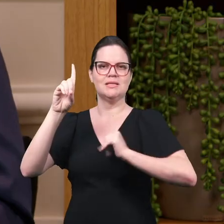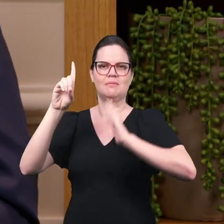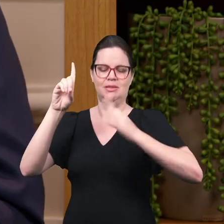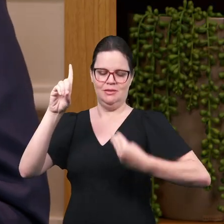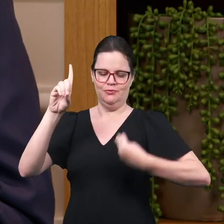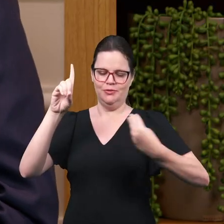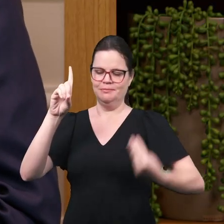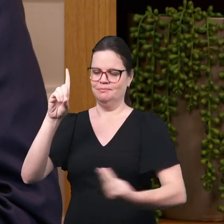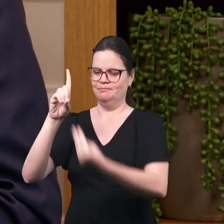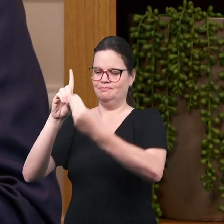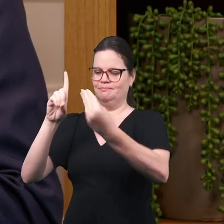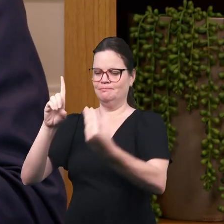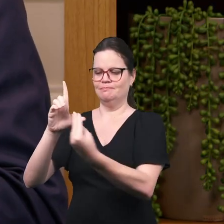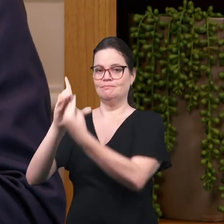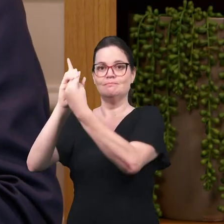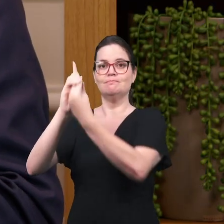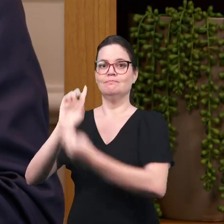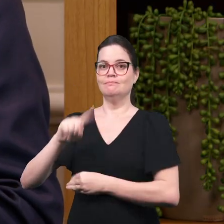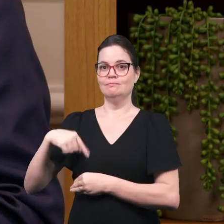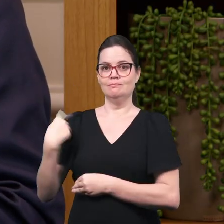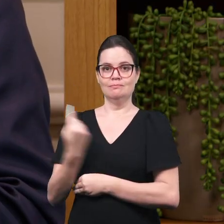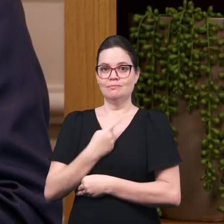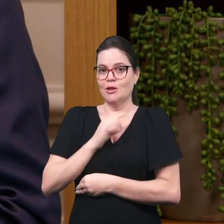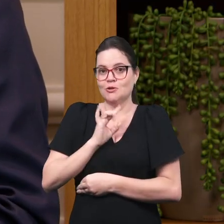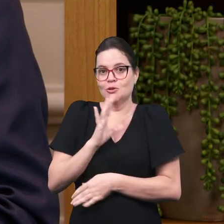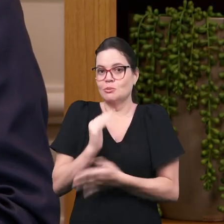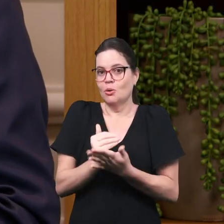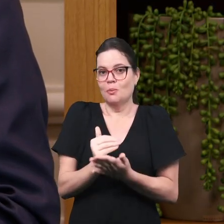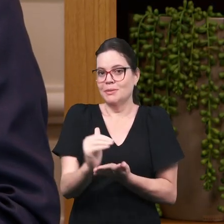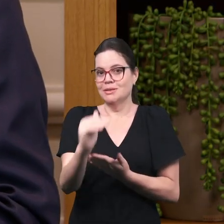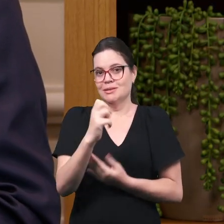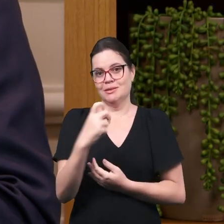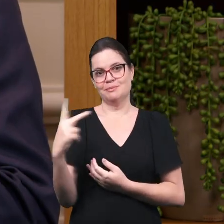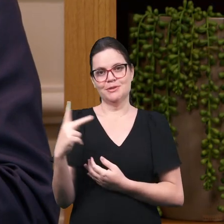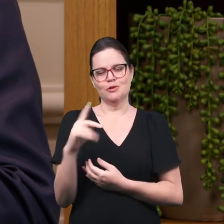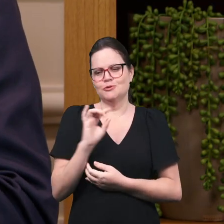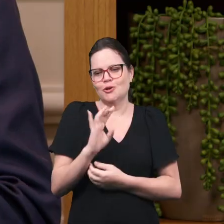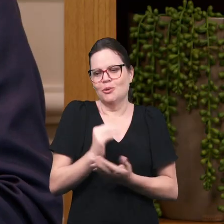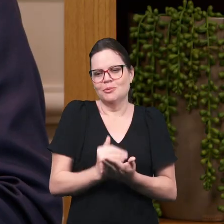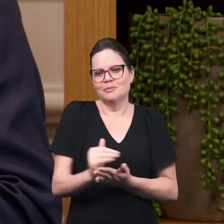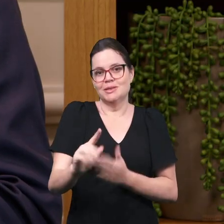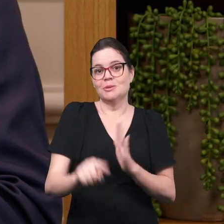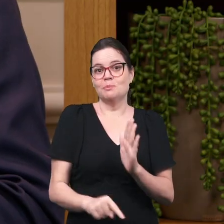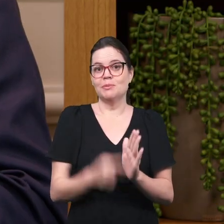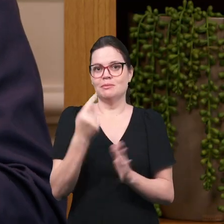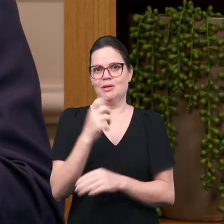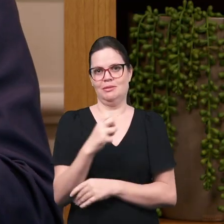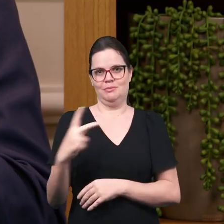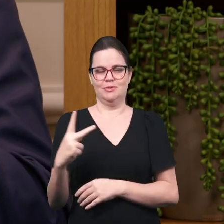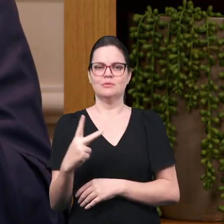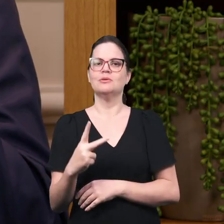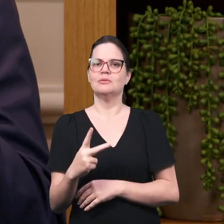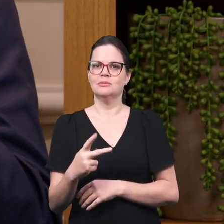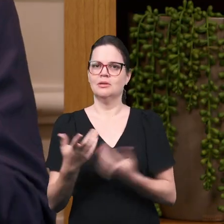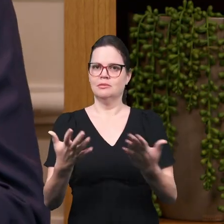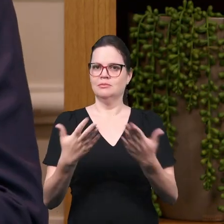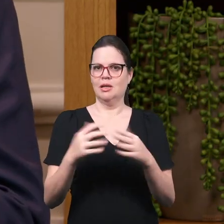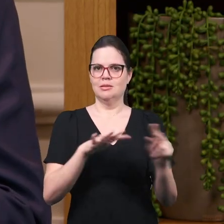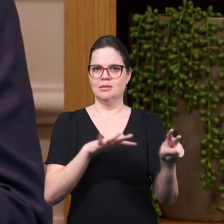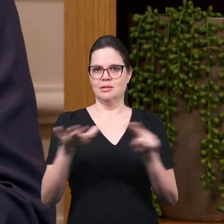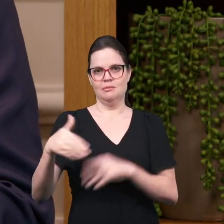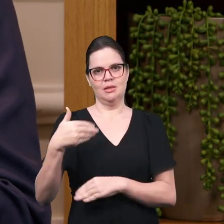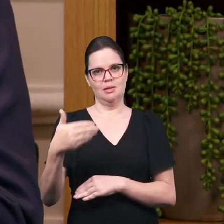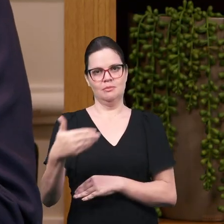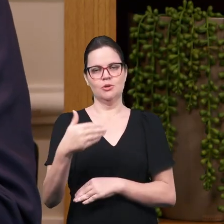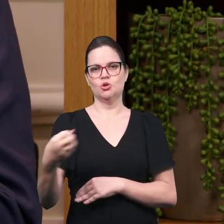Ele, e nós estamos apenas iniciando esse primeiro episódio. Teremos na semana que